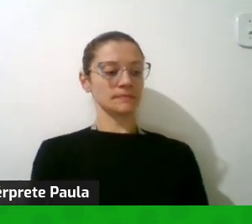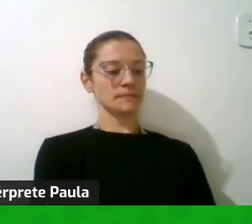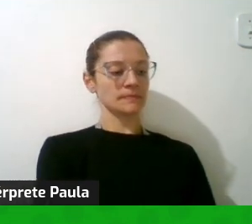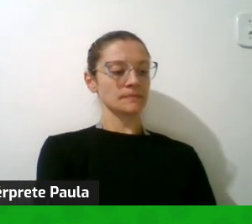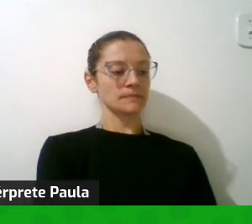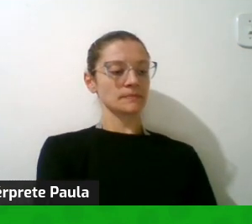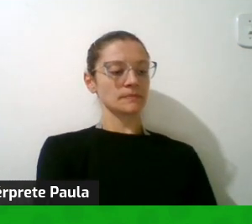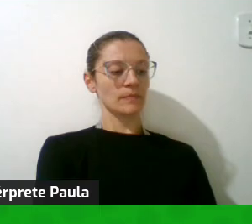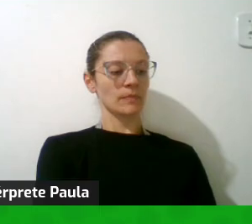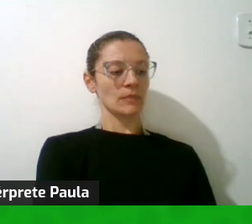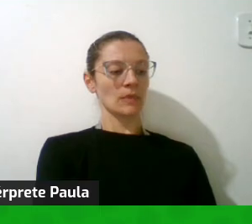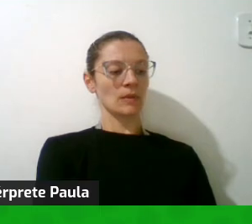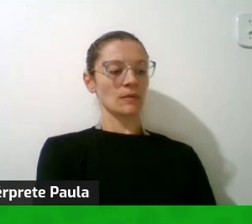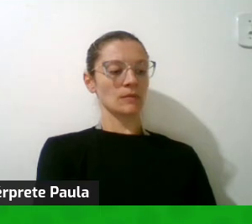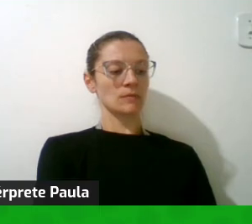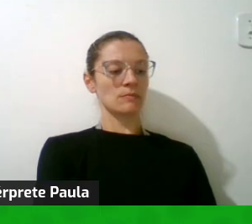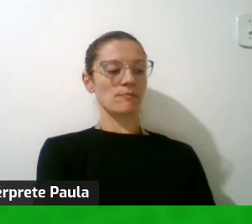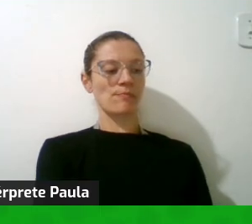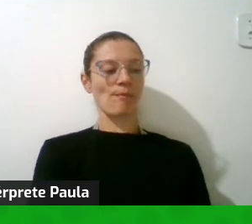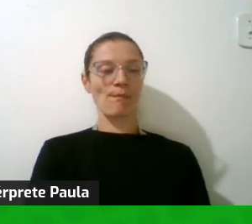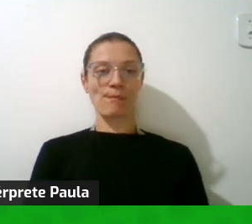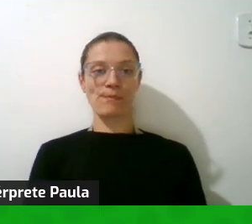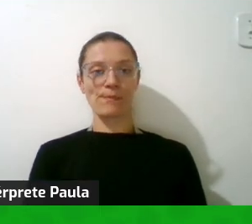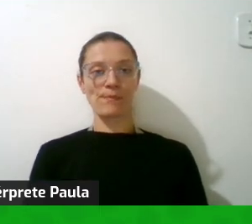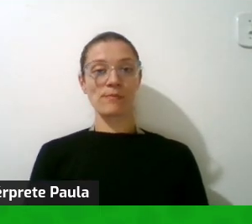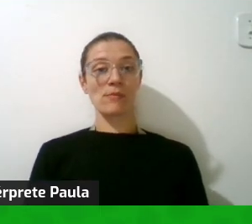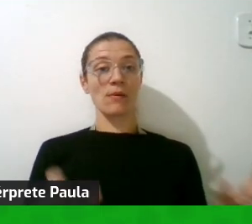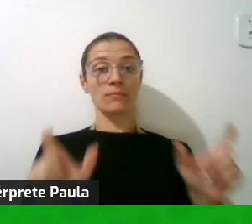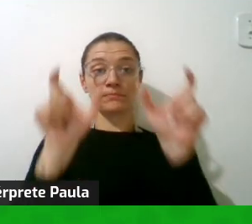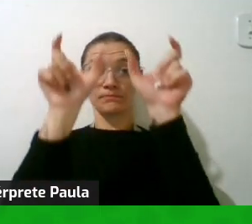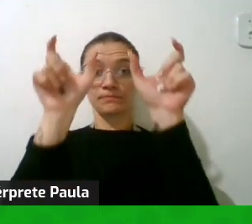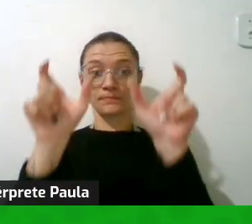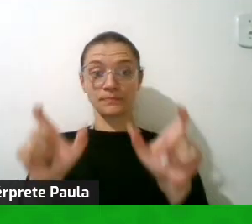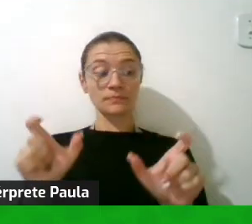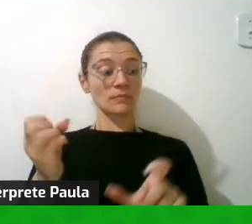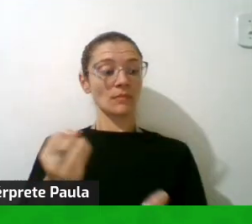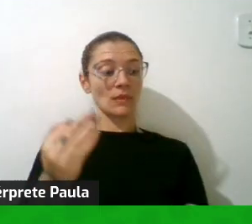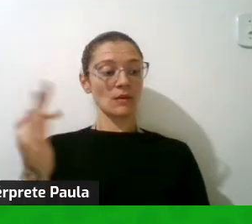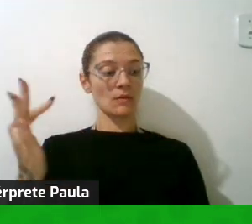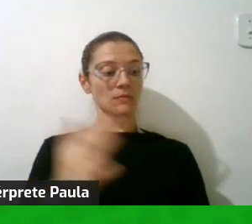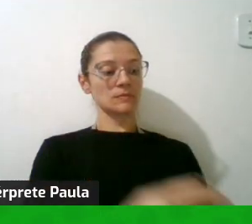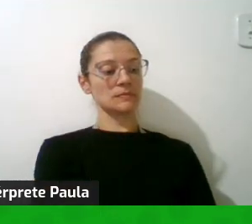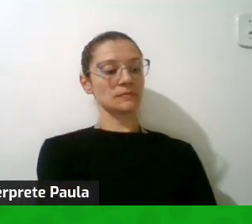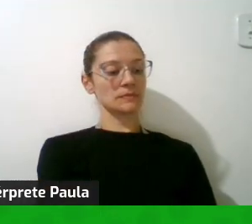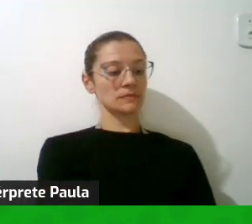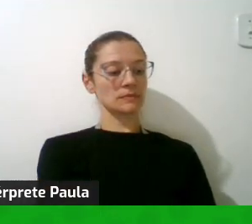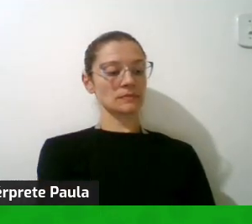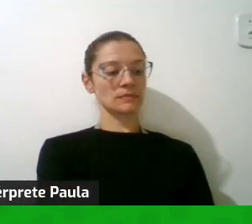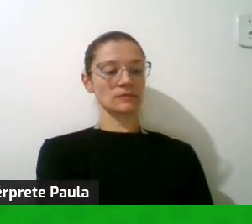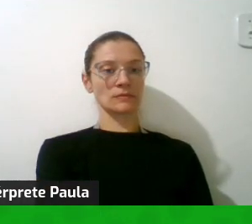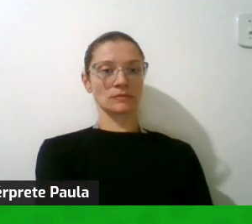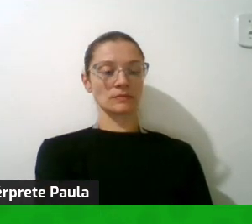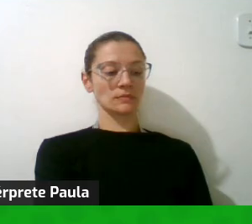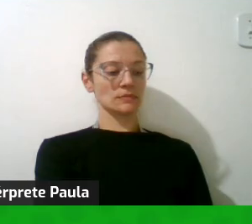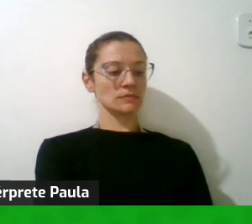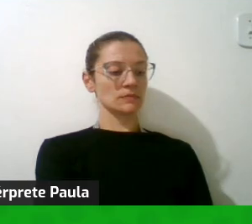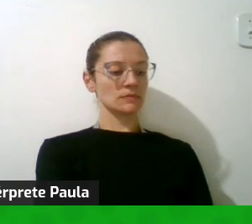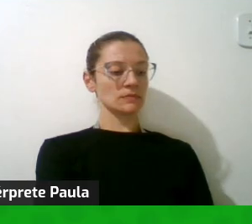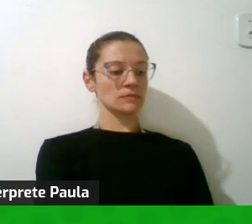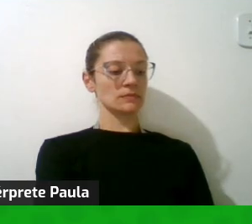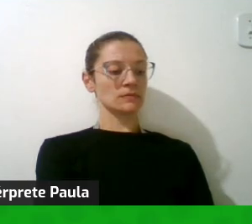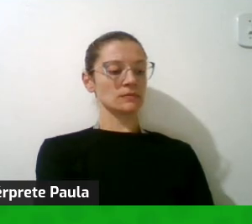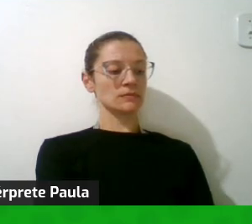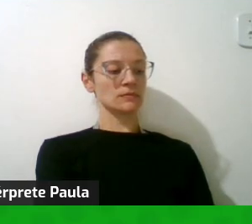vou colocar seções. Então, eu vou ter aqui alguns iguais. Mercado,